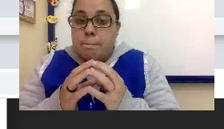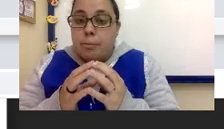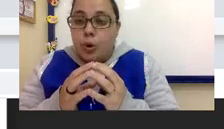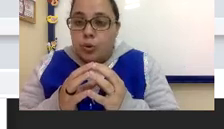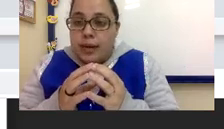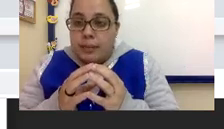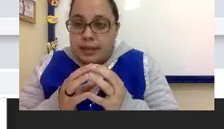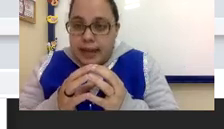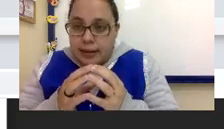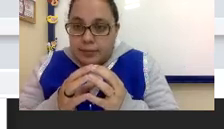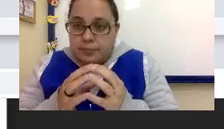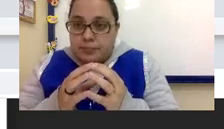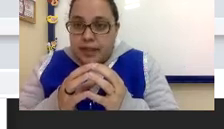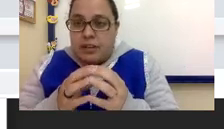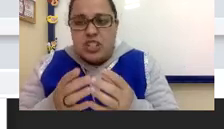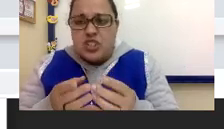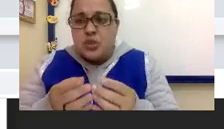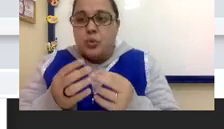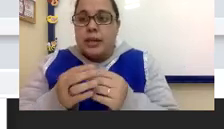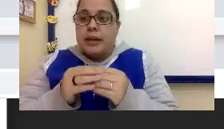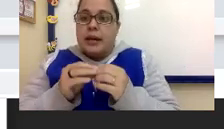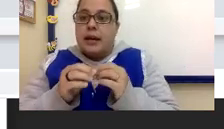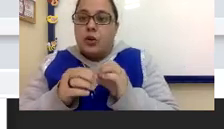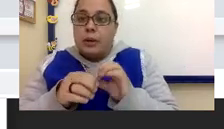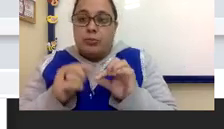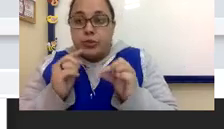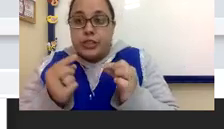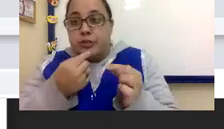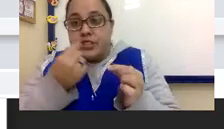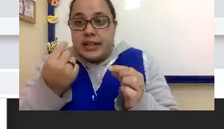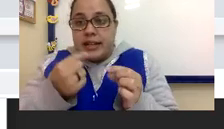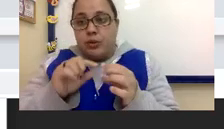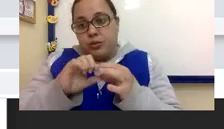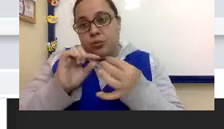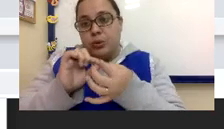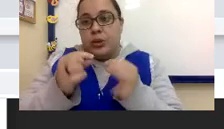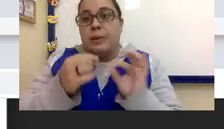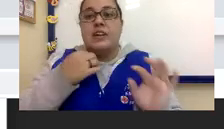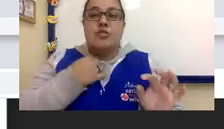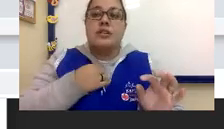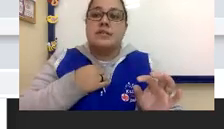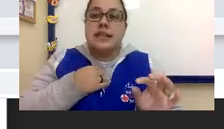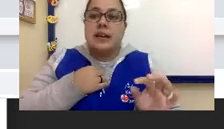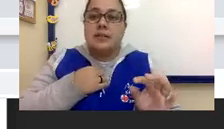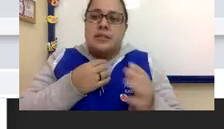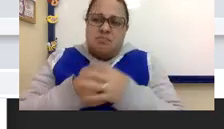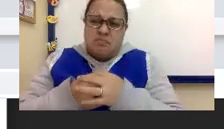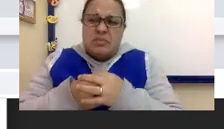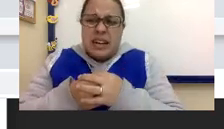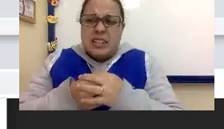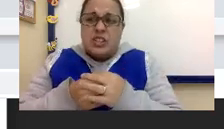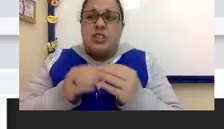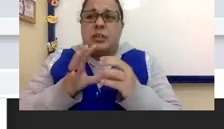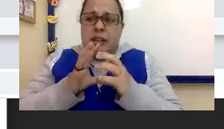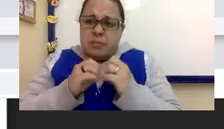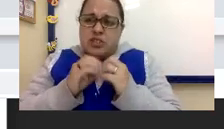esse bolo alimentar, né? Imagina a gente comer um Doritos e tentar engolir um pedaço de Doritos inteiro. Não